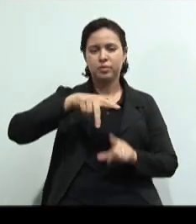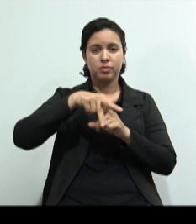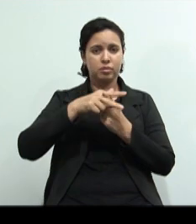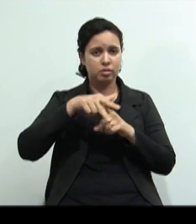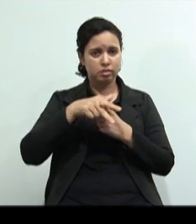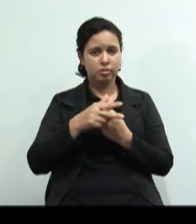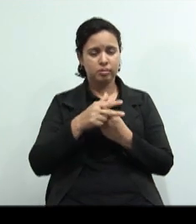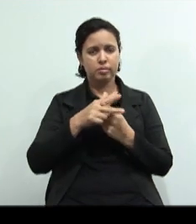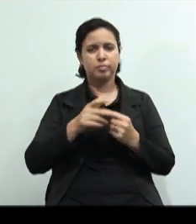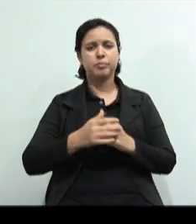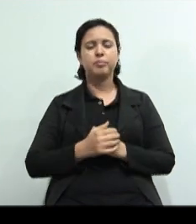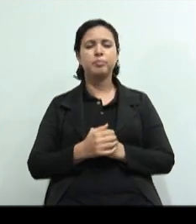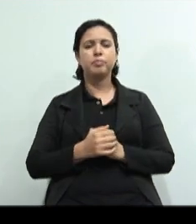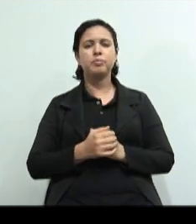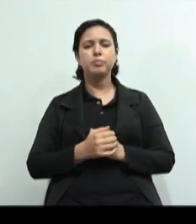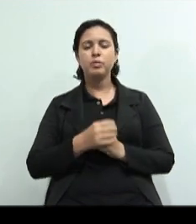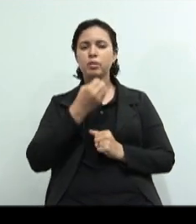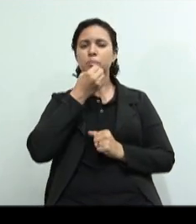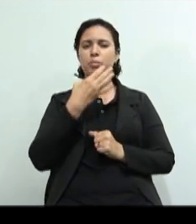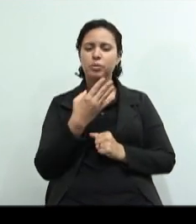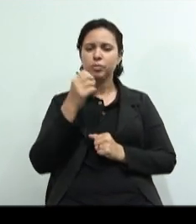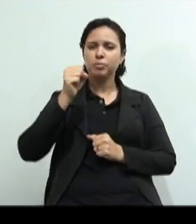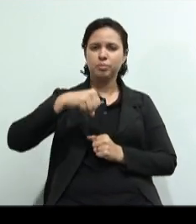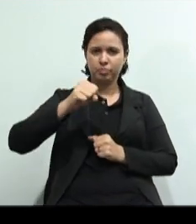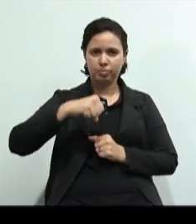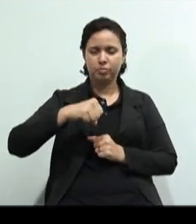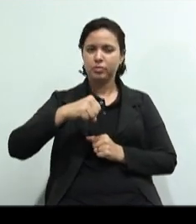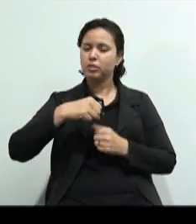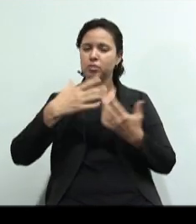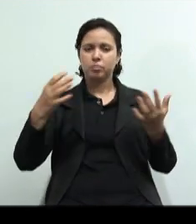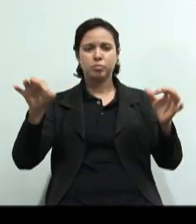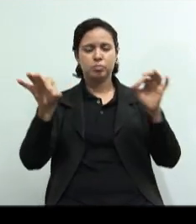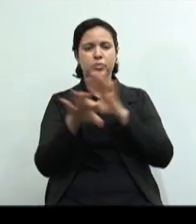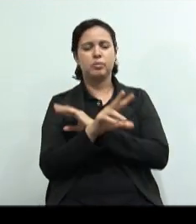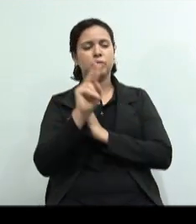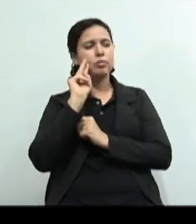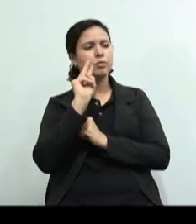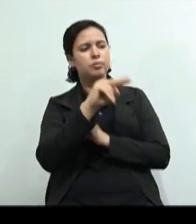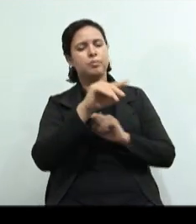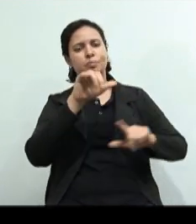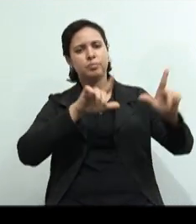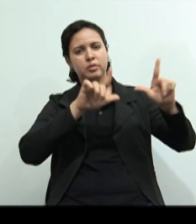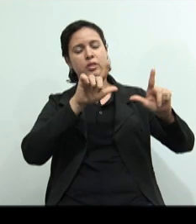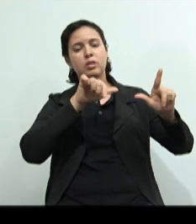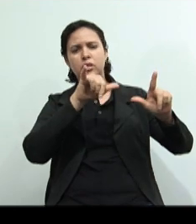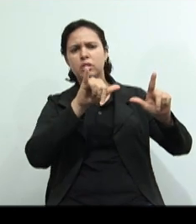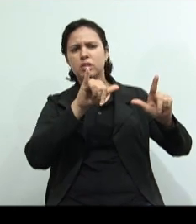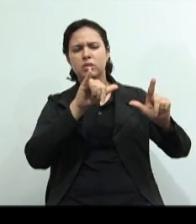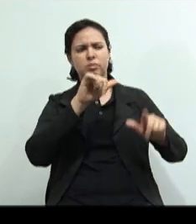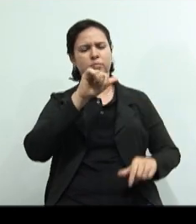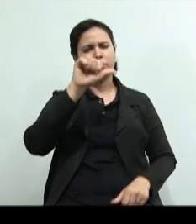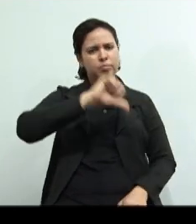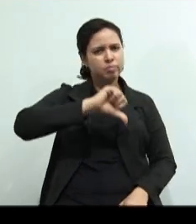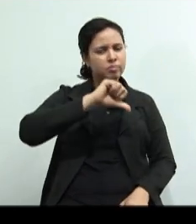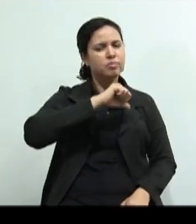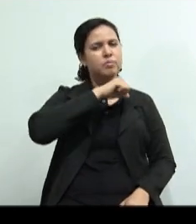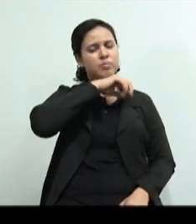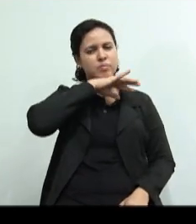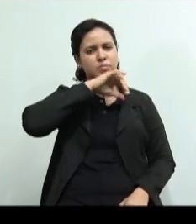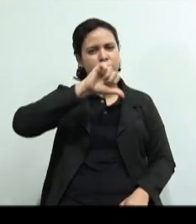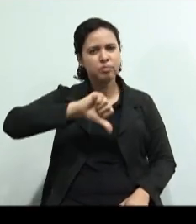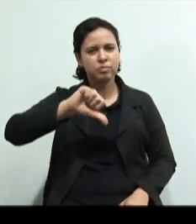ajustes. Aí se ficou boa? Sim, então pronto, vou assistir o programa. E se não tiver bom? Aí eu vou